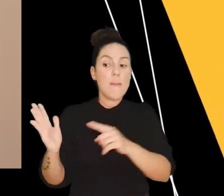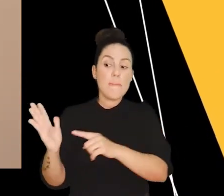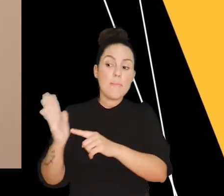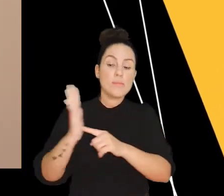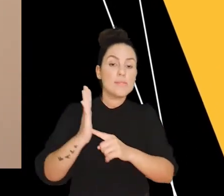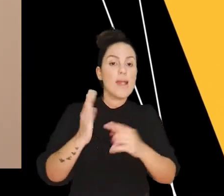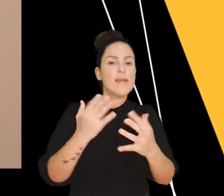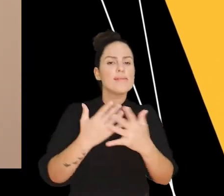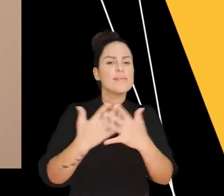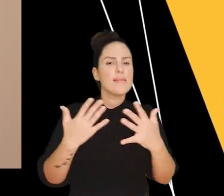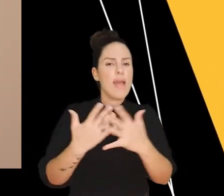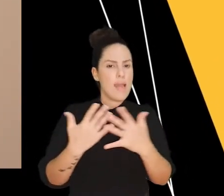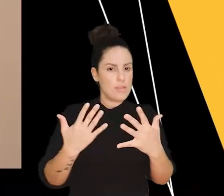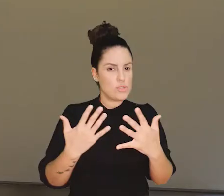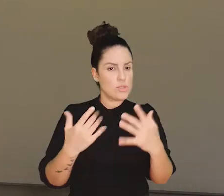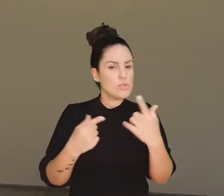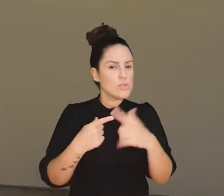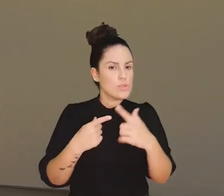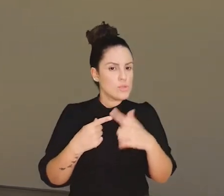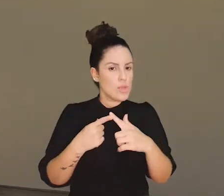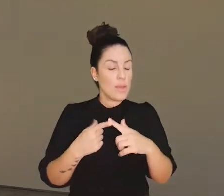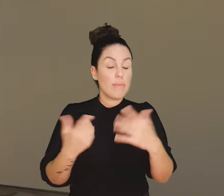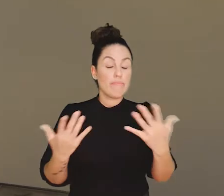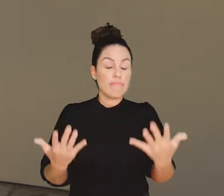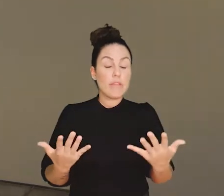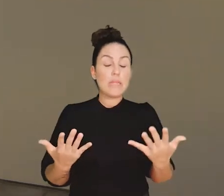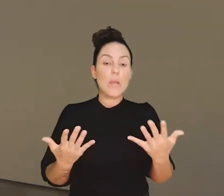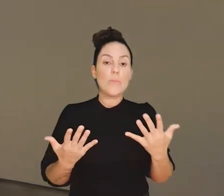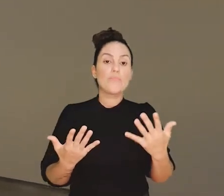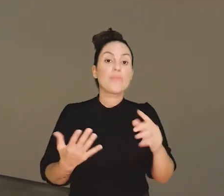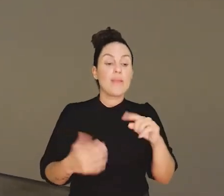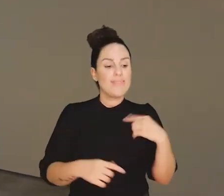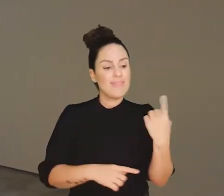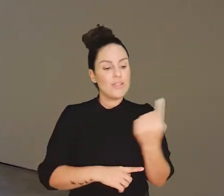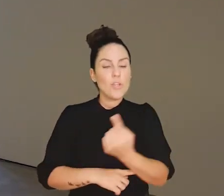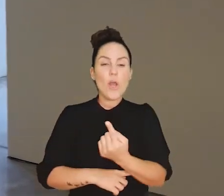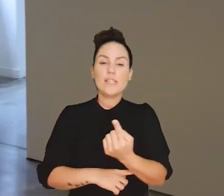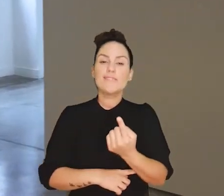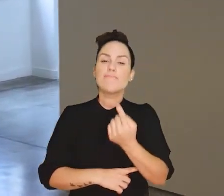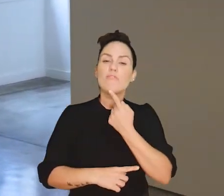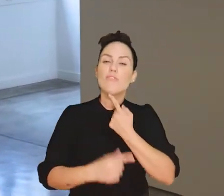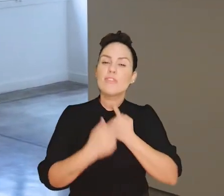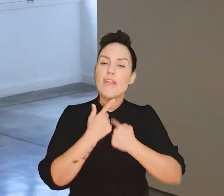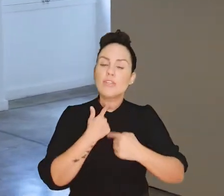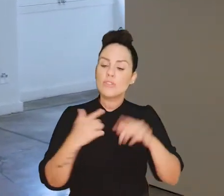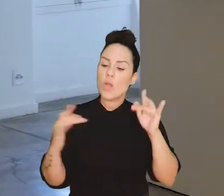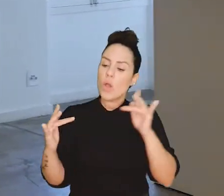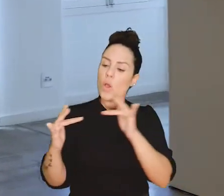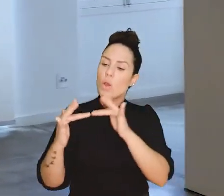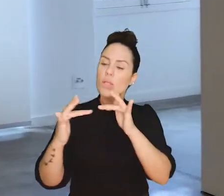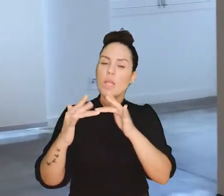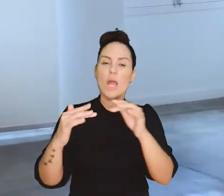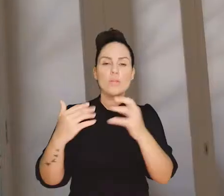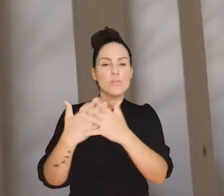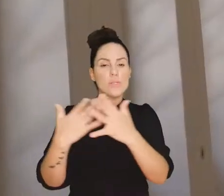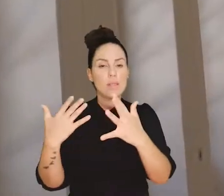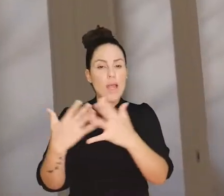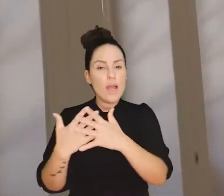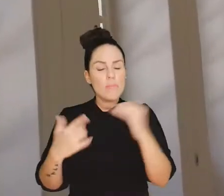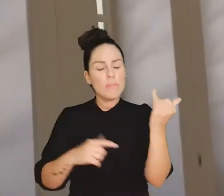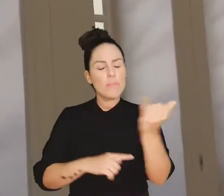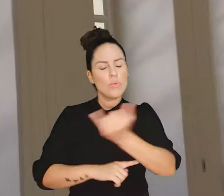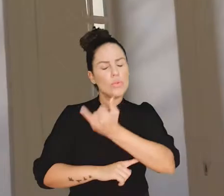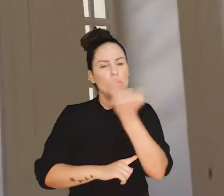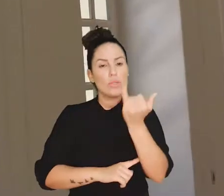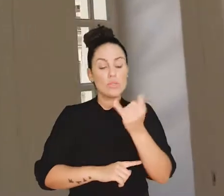as janelas até então, nos últimos anos. Existe um desejo enorme de contato, de convívio com a cidade, com esse entorno.